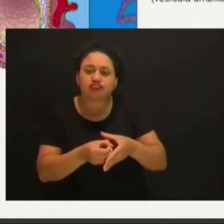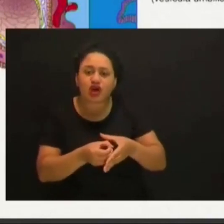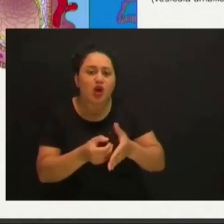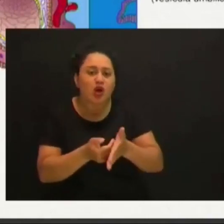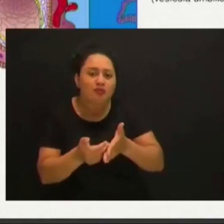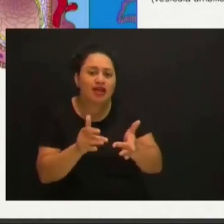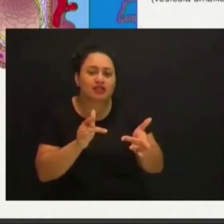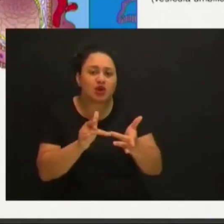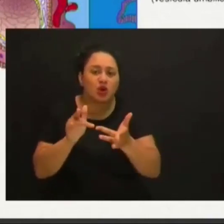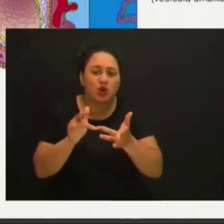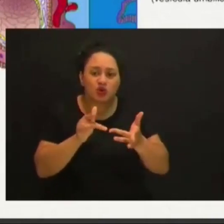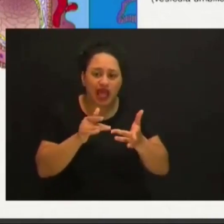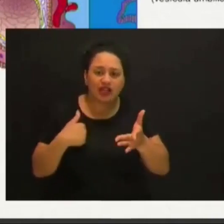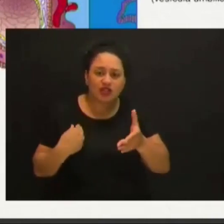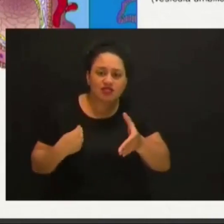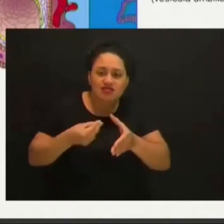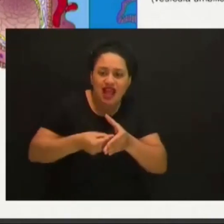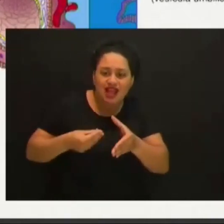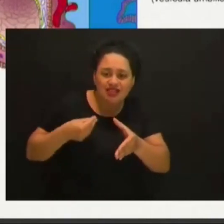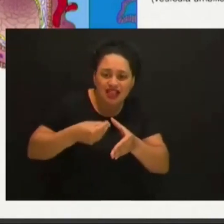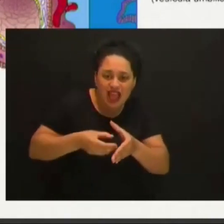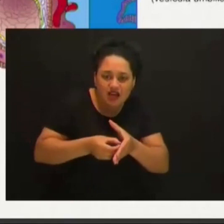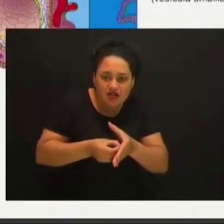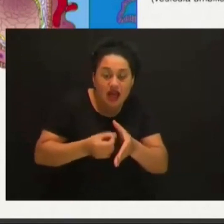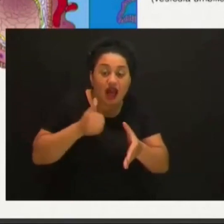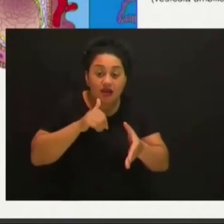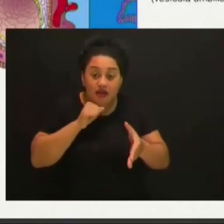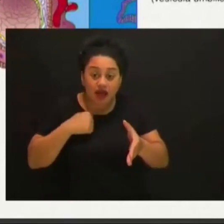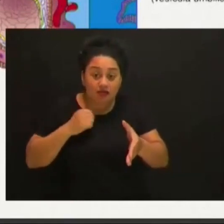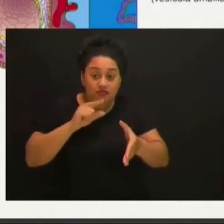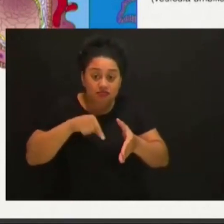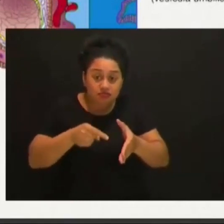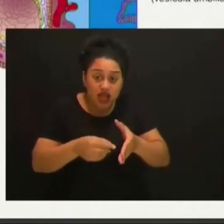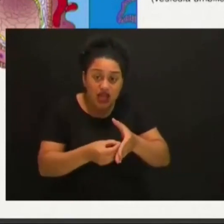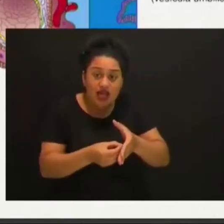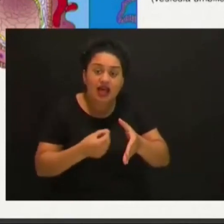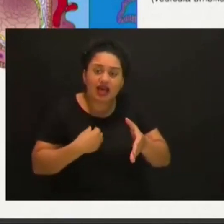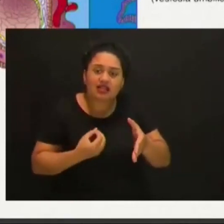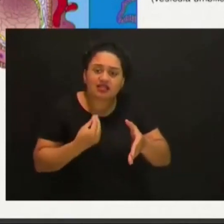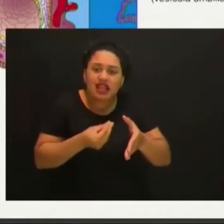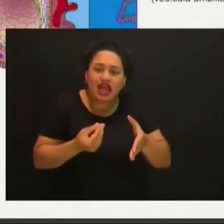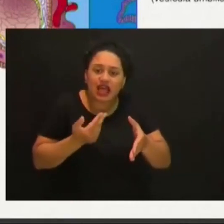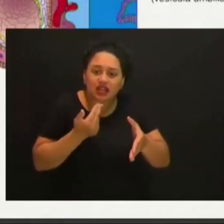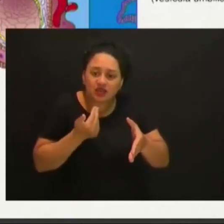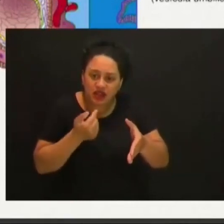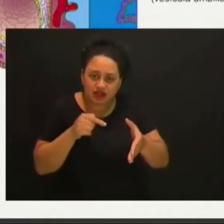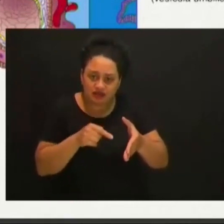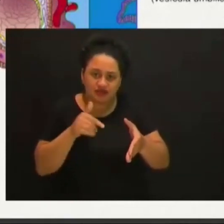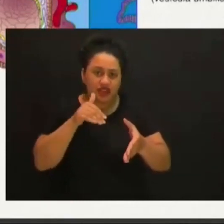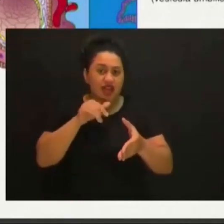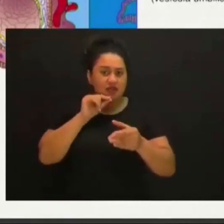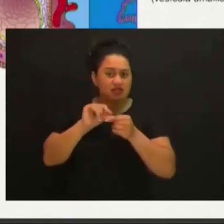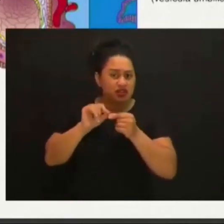acontecer uma nutrição a partir da mãe, a partir do sangue materno para aquele bebê. Esta mãe fez alguma